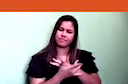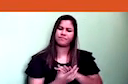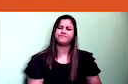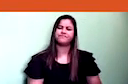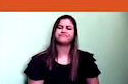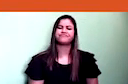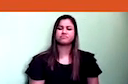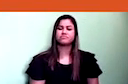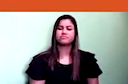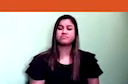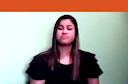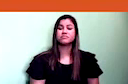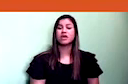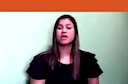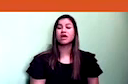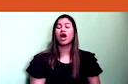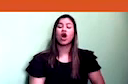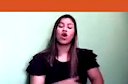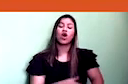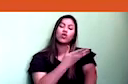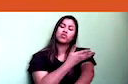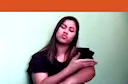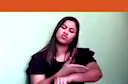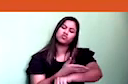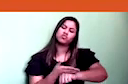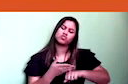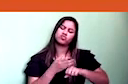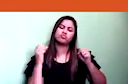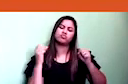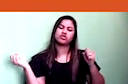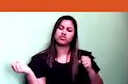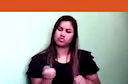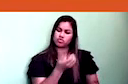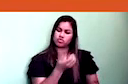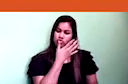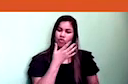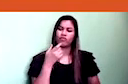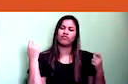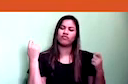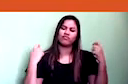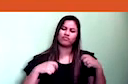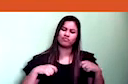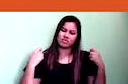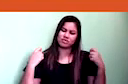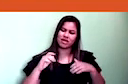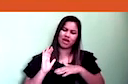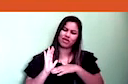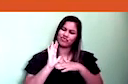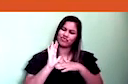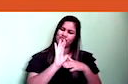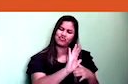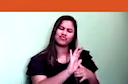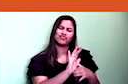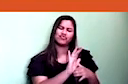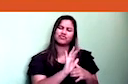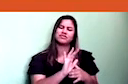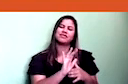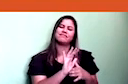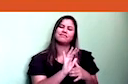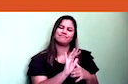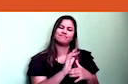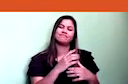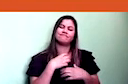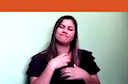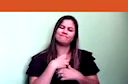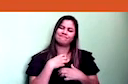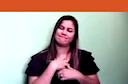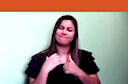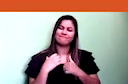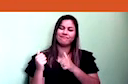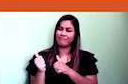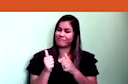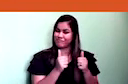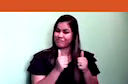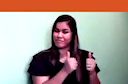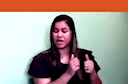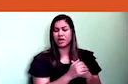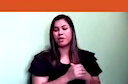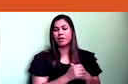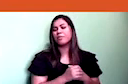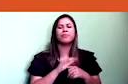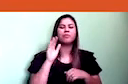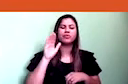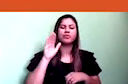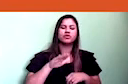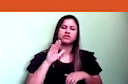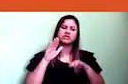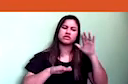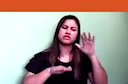afinal de contas, novos hábitos, né, favorecem a uma saúde emocional, né? Se você, de repente, costuma ir pelo mesmo